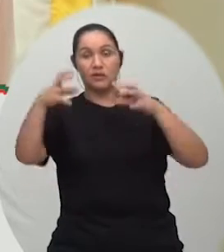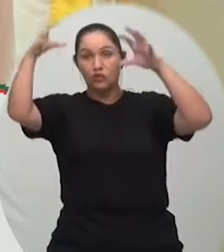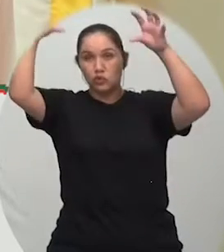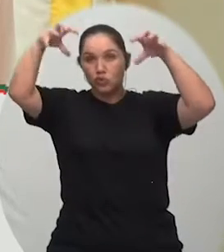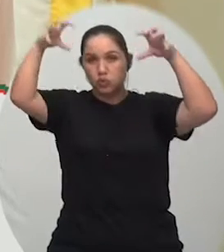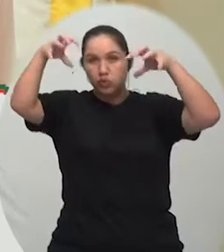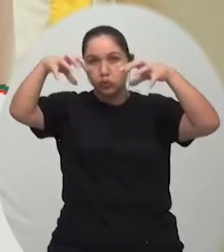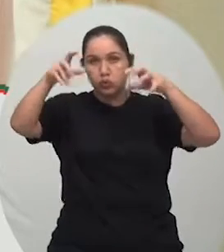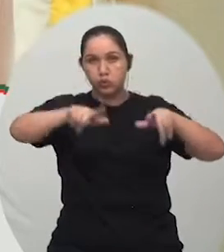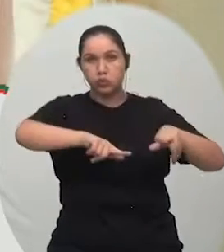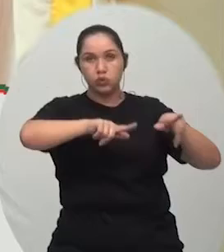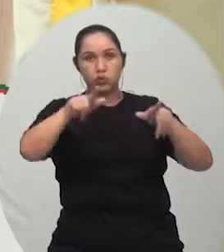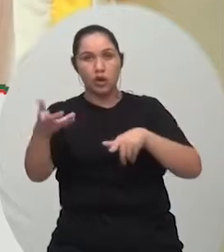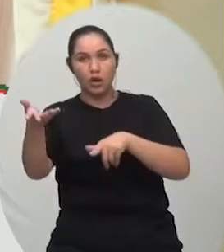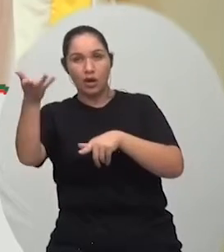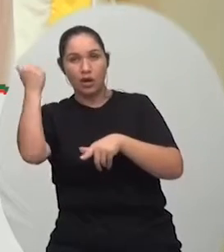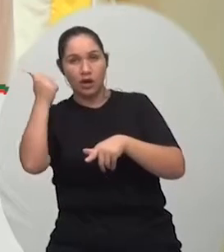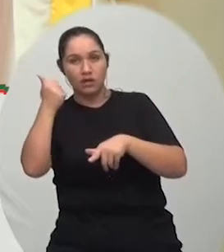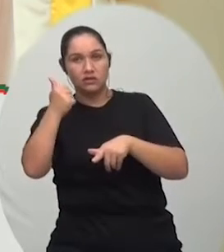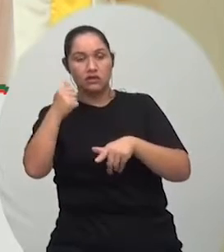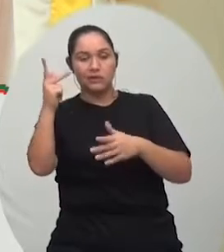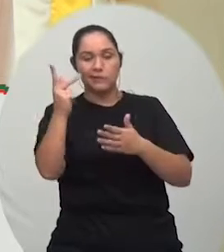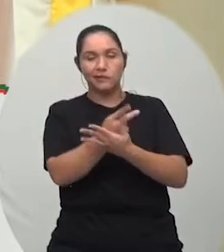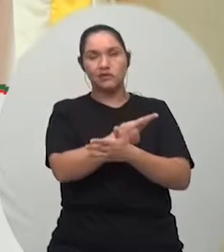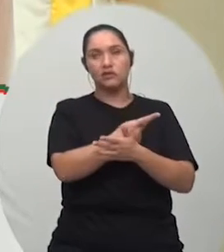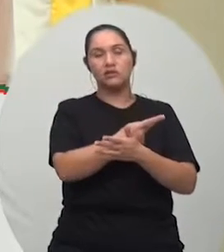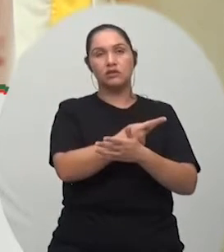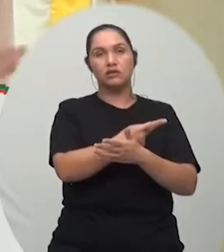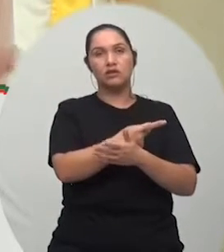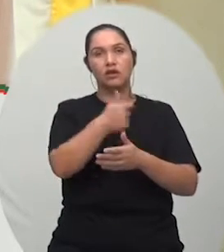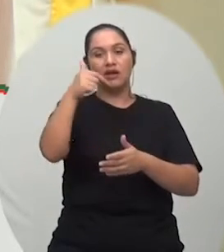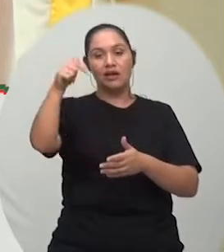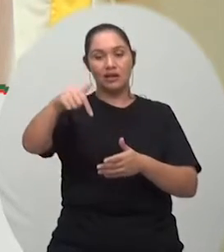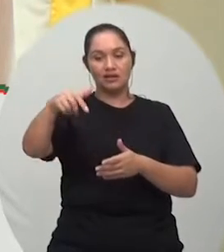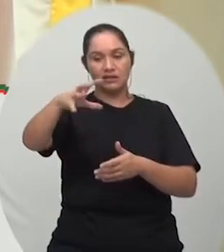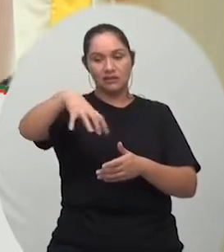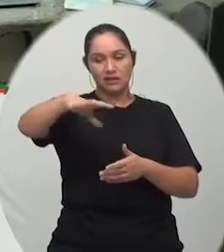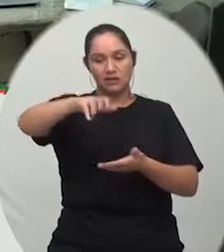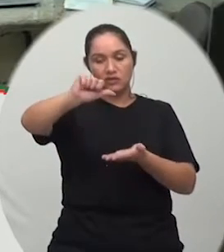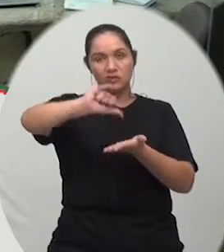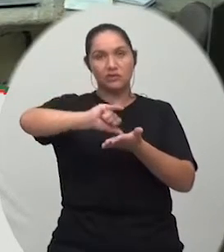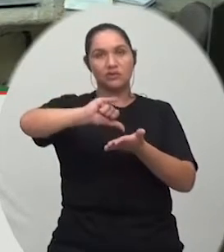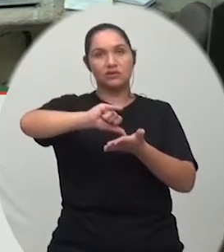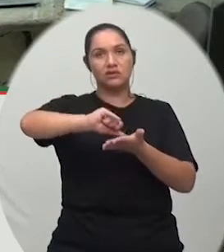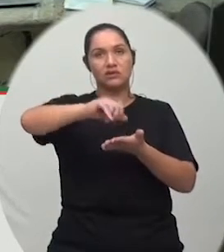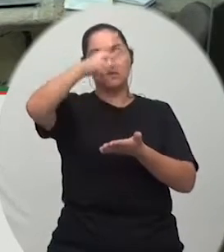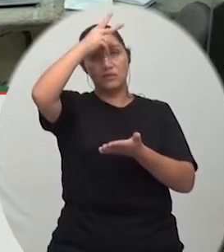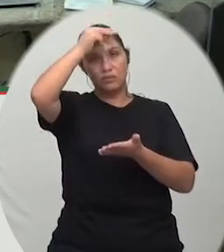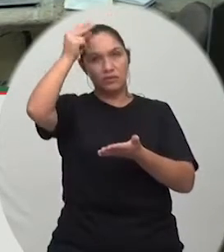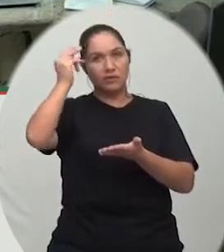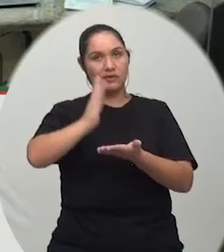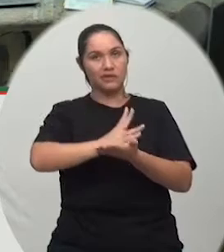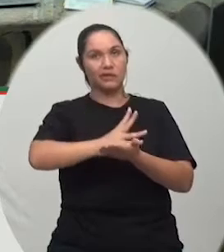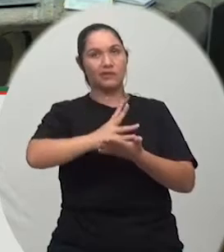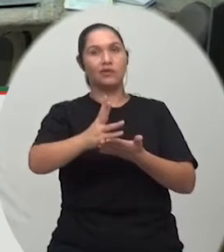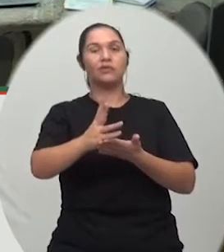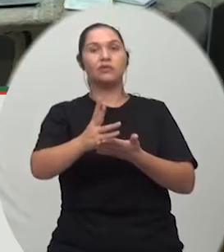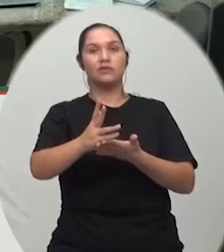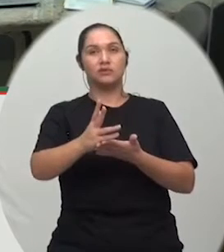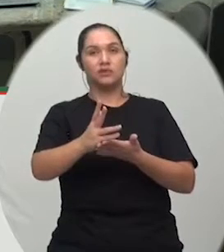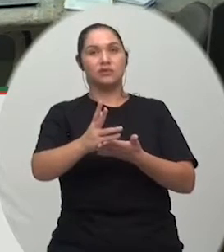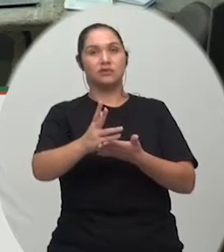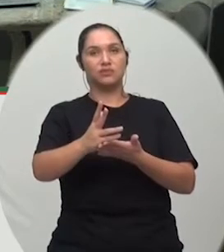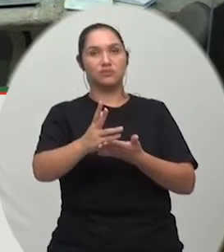semana passada, semana retrasada até, de pronto, aqui na região central, o prefeito começou aquela obra ali na rua